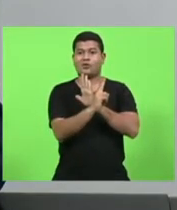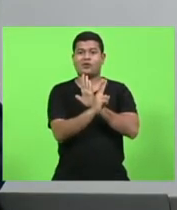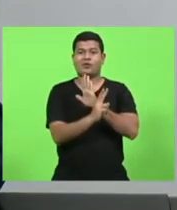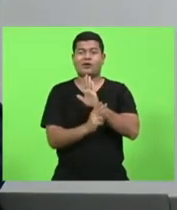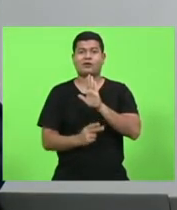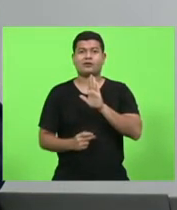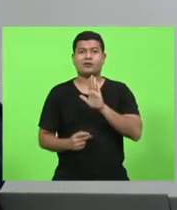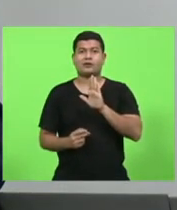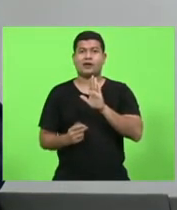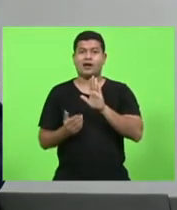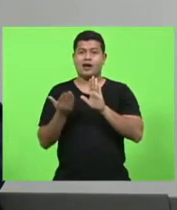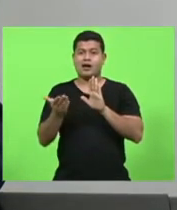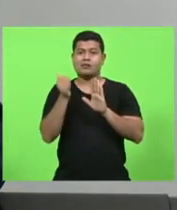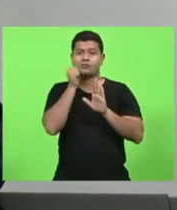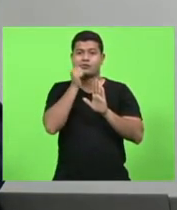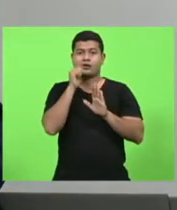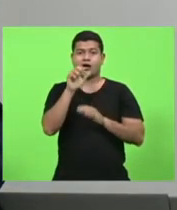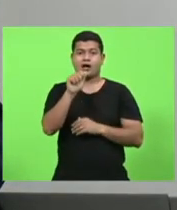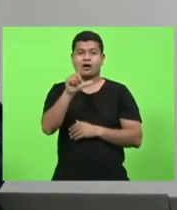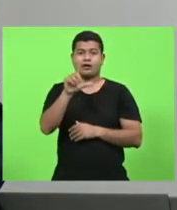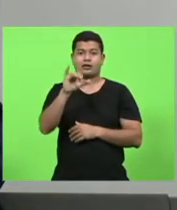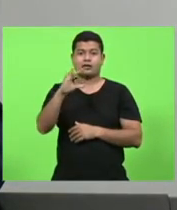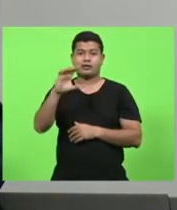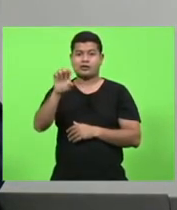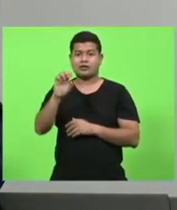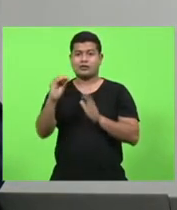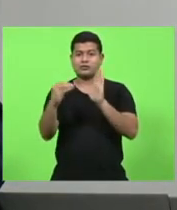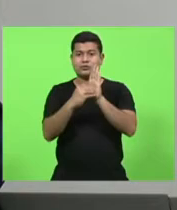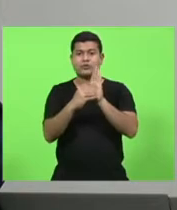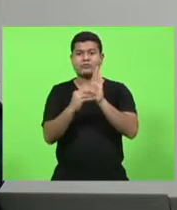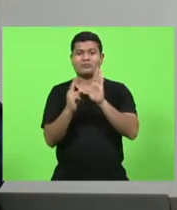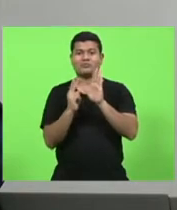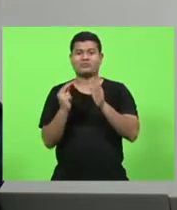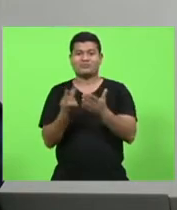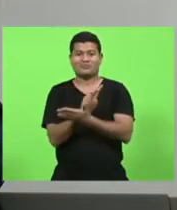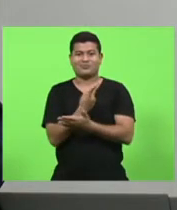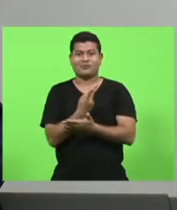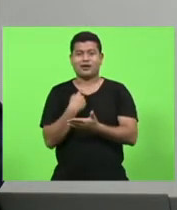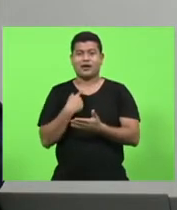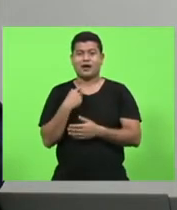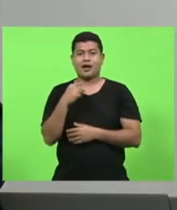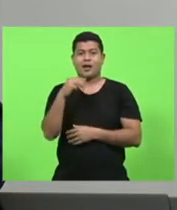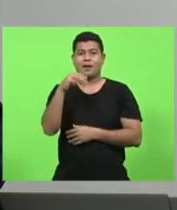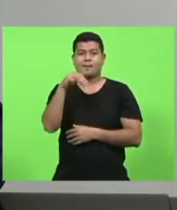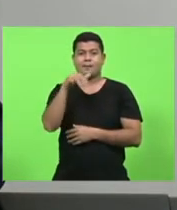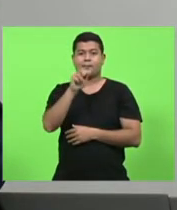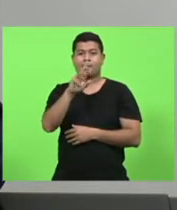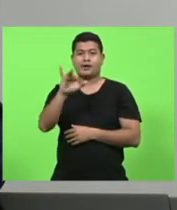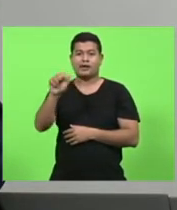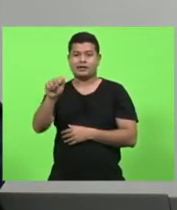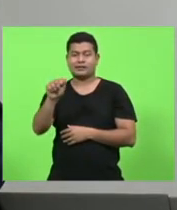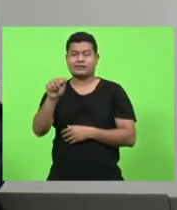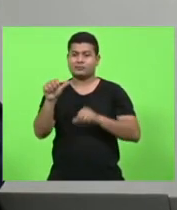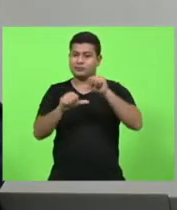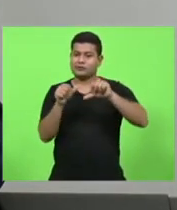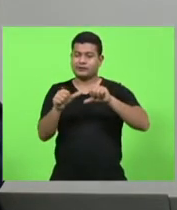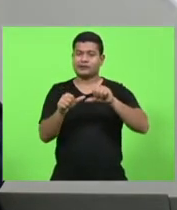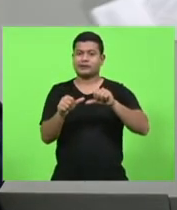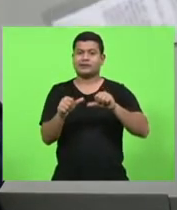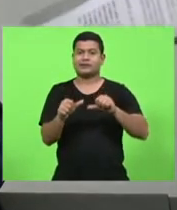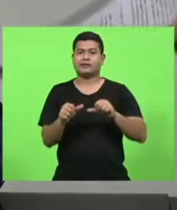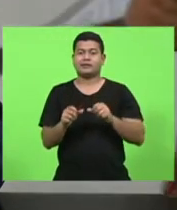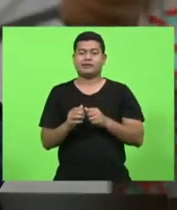da senhora Alice Kirten, que está com o nome errado, Maria Nilza Eckel. Então, que, por favor, fizessem